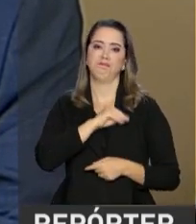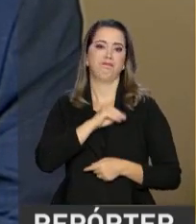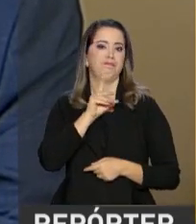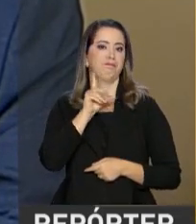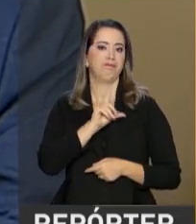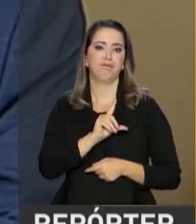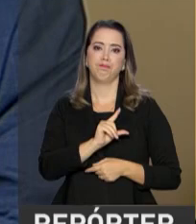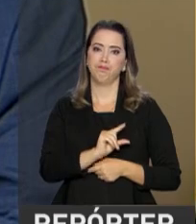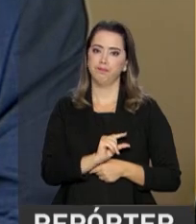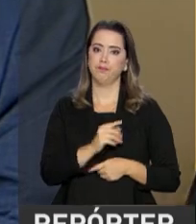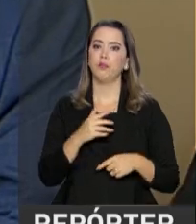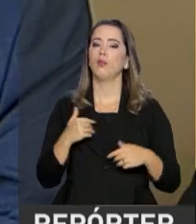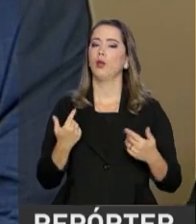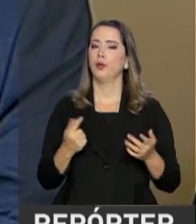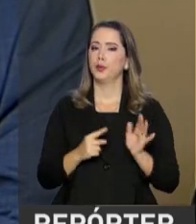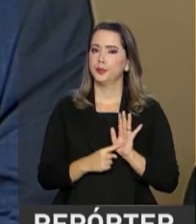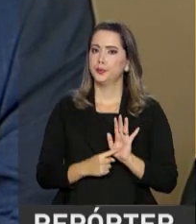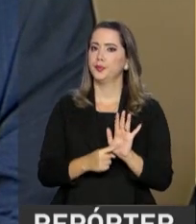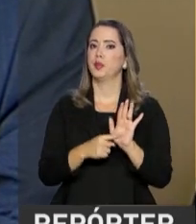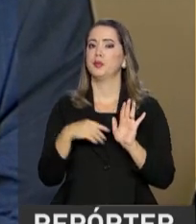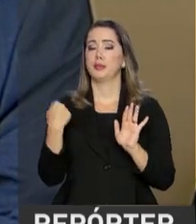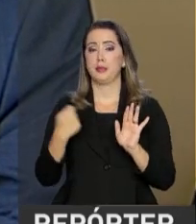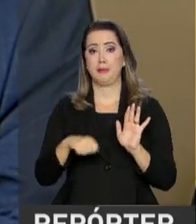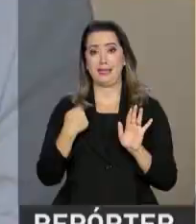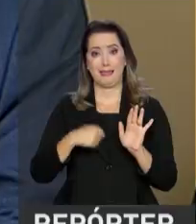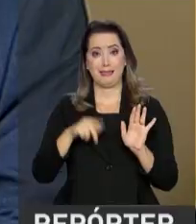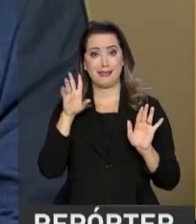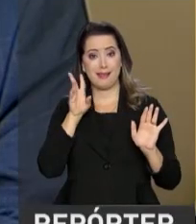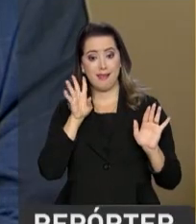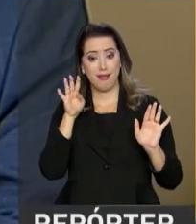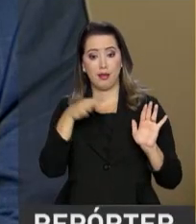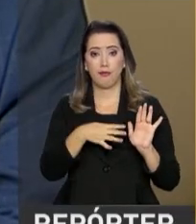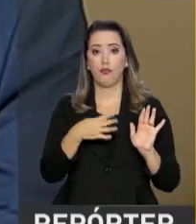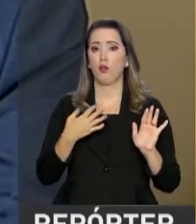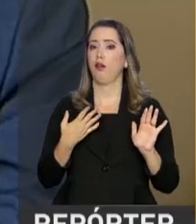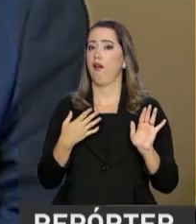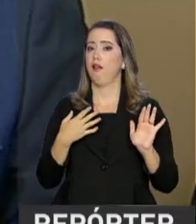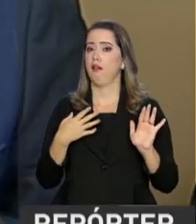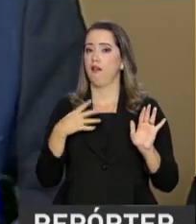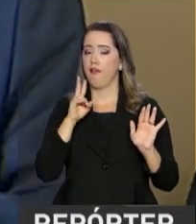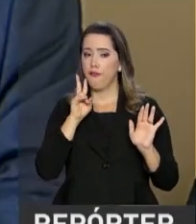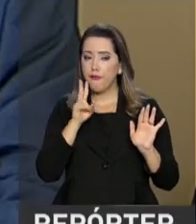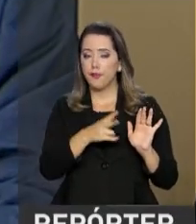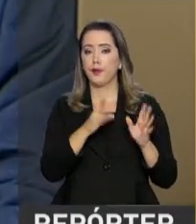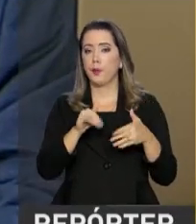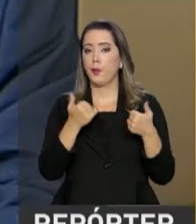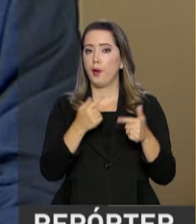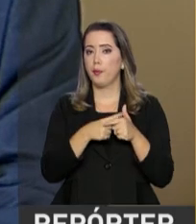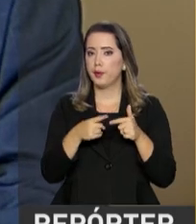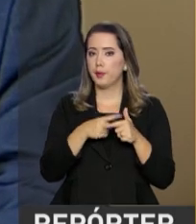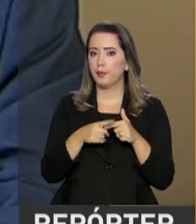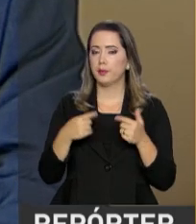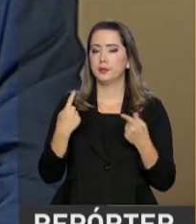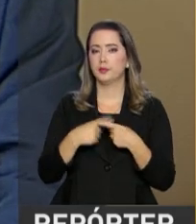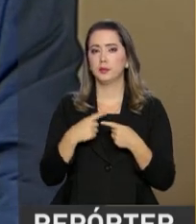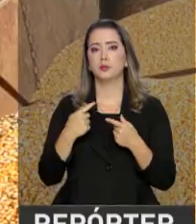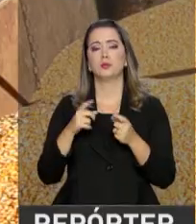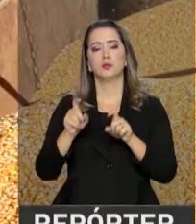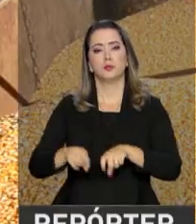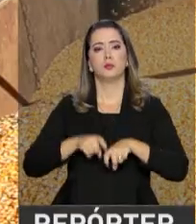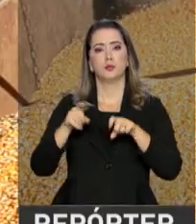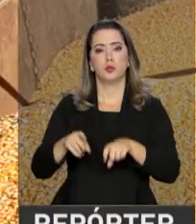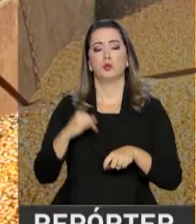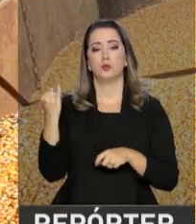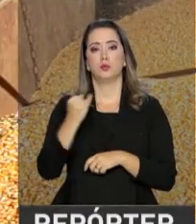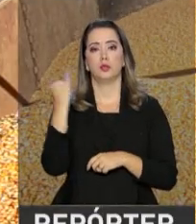isso é um sinal amarelo para um país que têm a agricultura como o seu grande sustentáculo nesse momento de crise